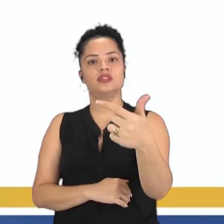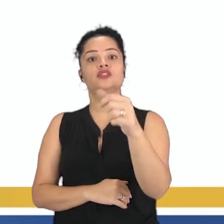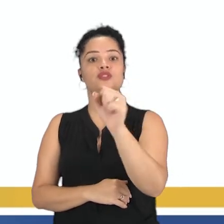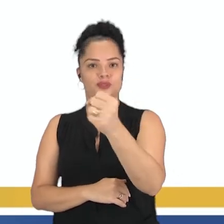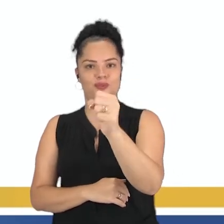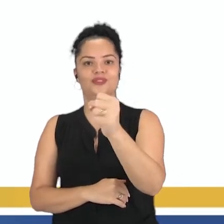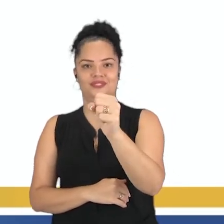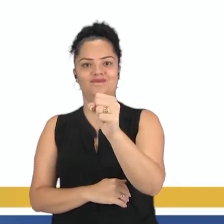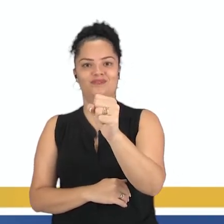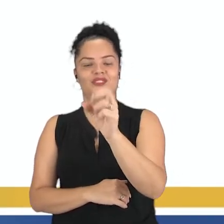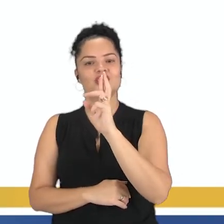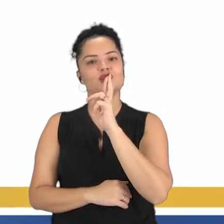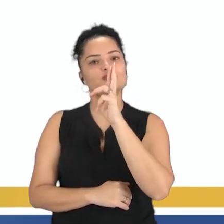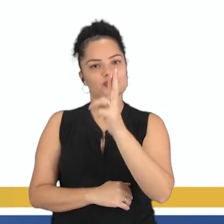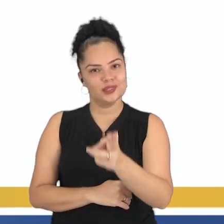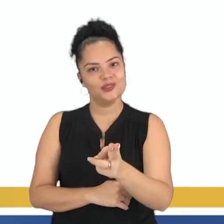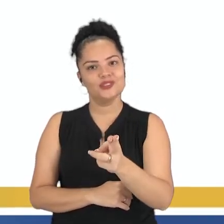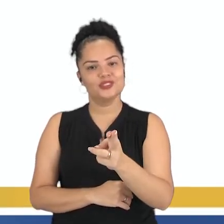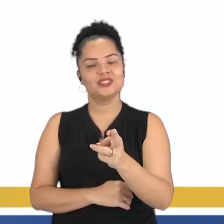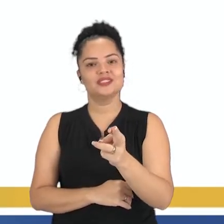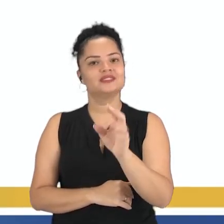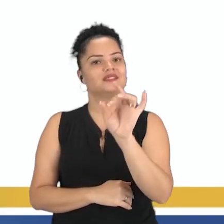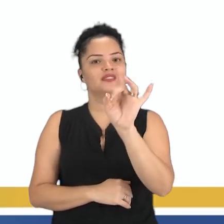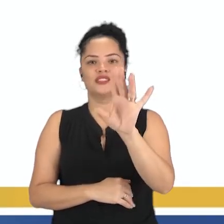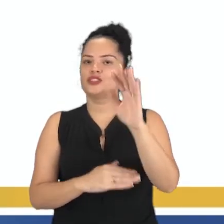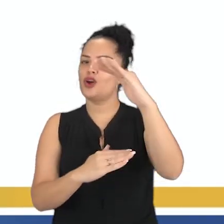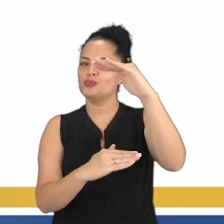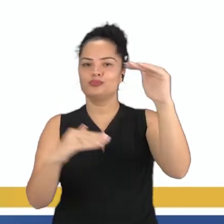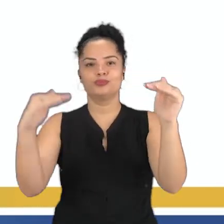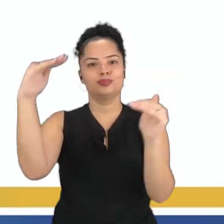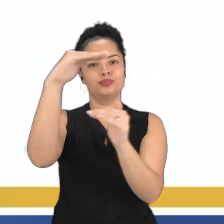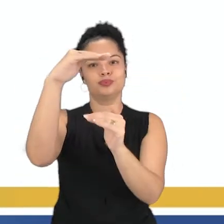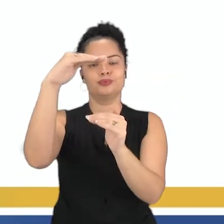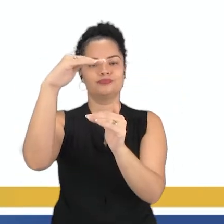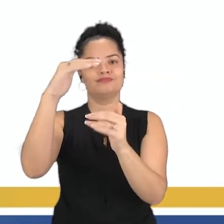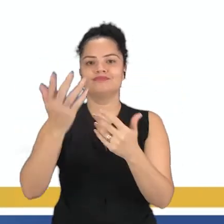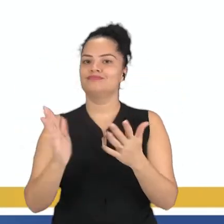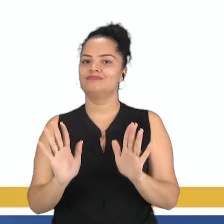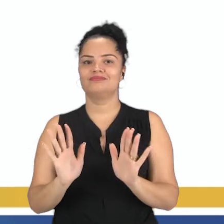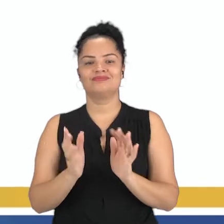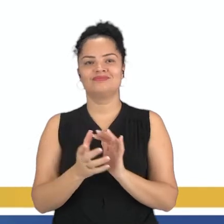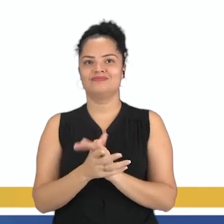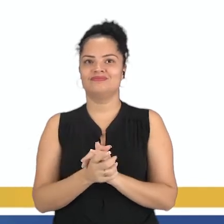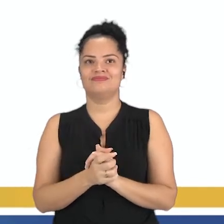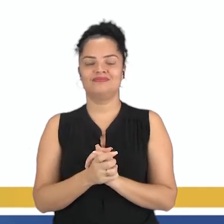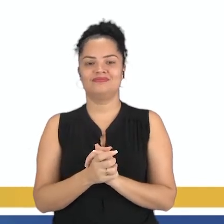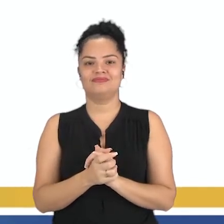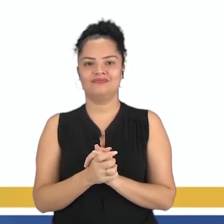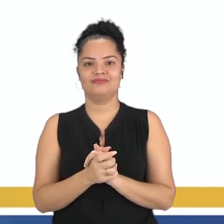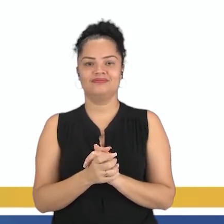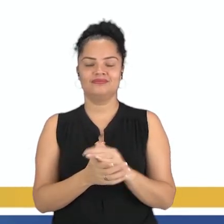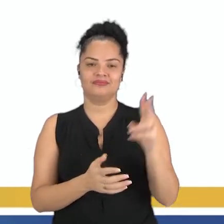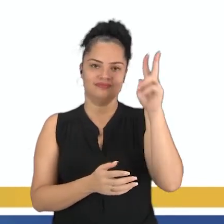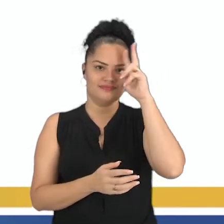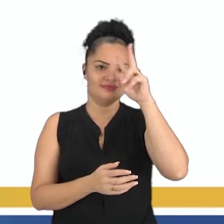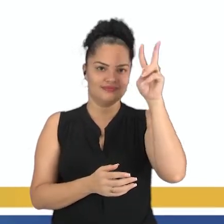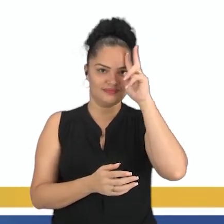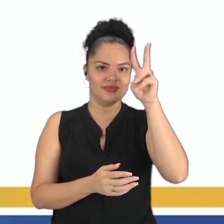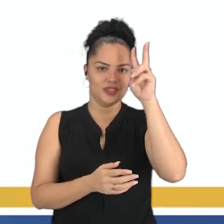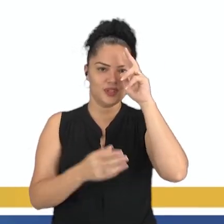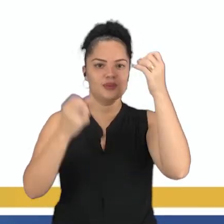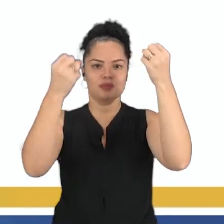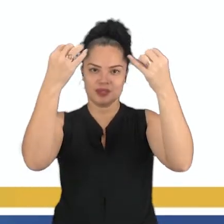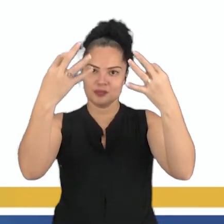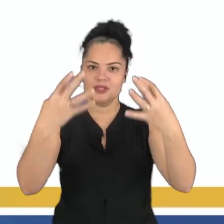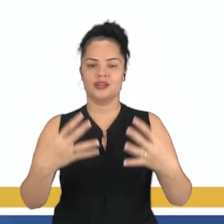sobre 7. O 5 vai para cima e o 7 vai para baixo. E aqui você aplica o que você aprendeu na última aula. Você vai multiplicar